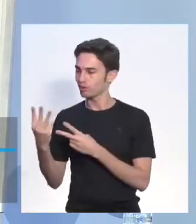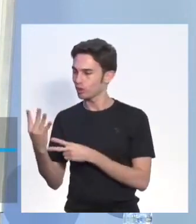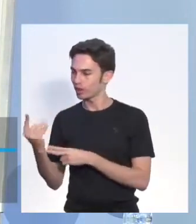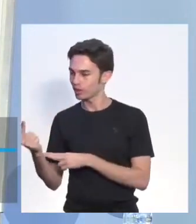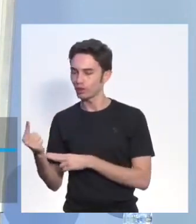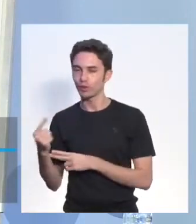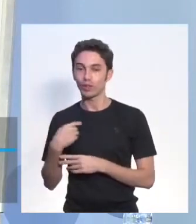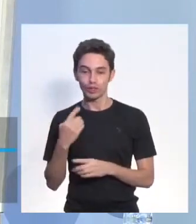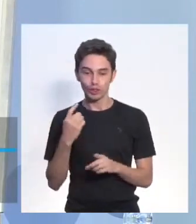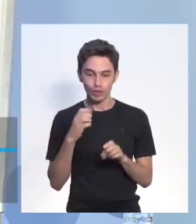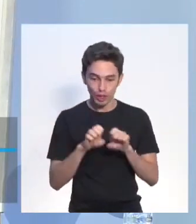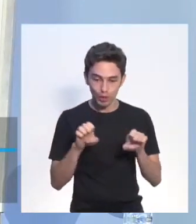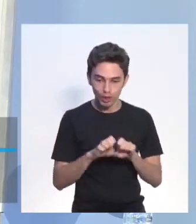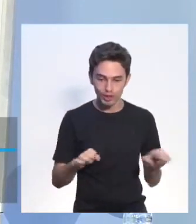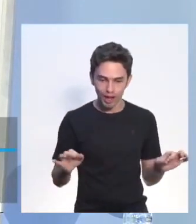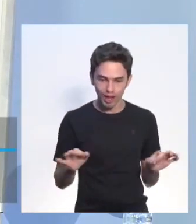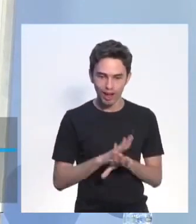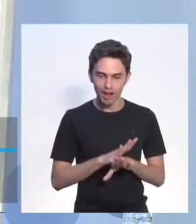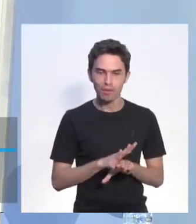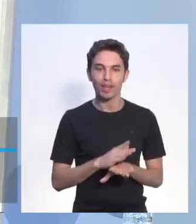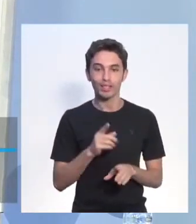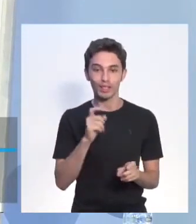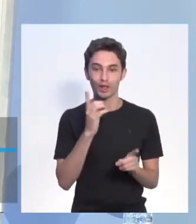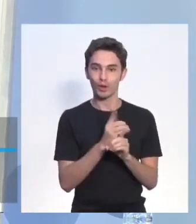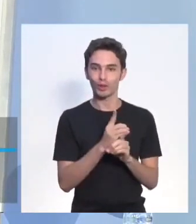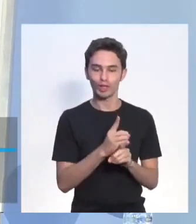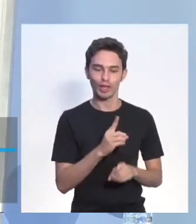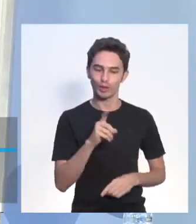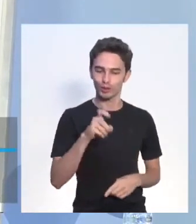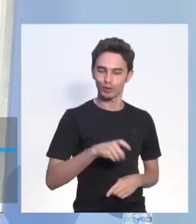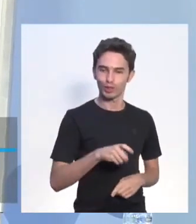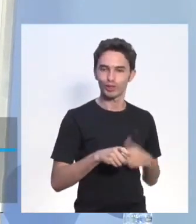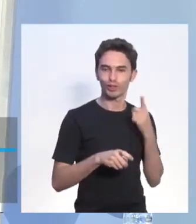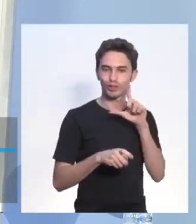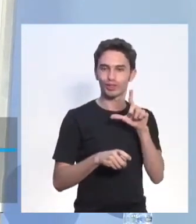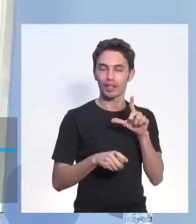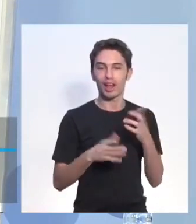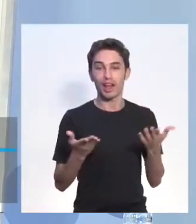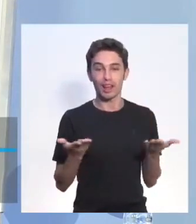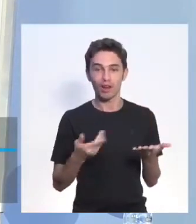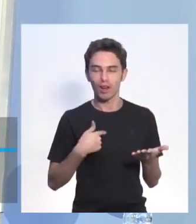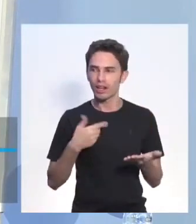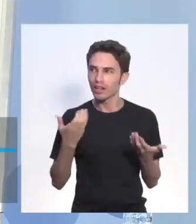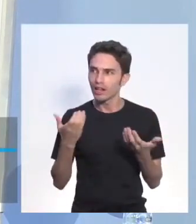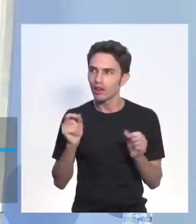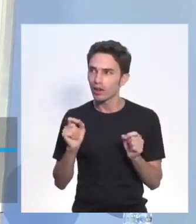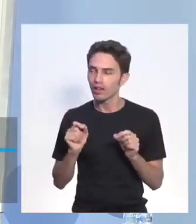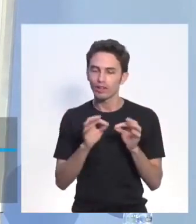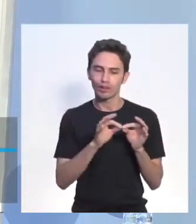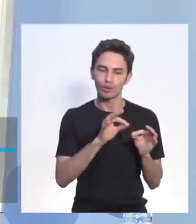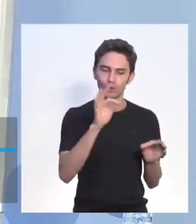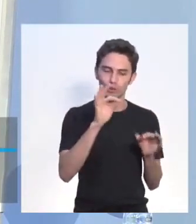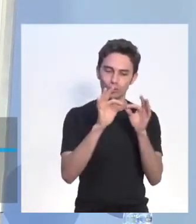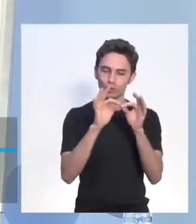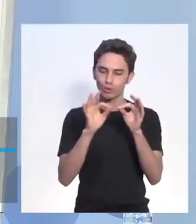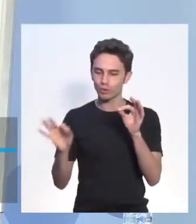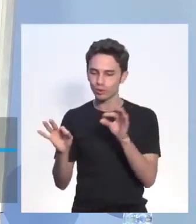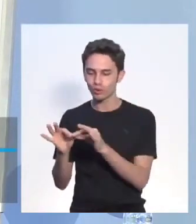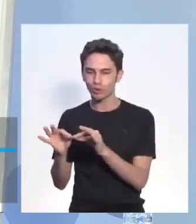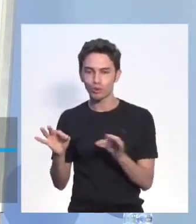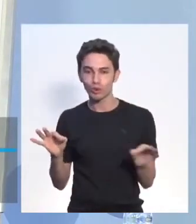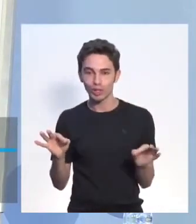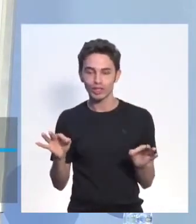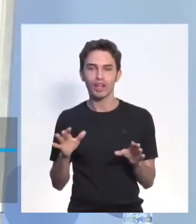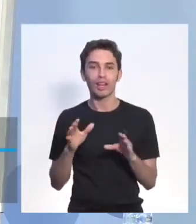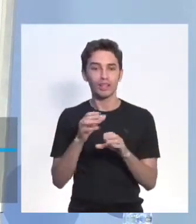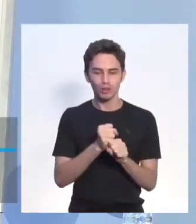a equação, descobri o valor do x. Aí parei e pensei, o que ele quer mesmo? Os lados. Então, um lado é 12, um lado é 12 mais 2, que é 14,